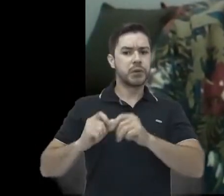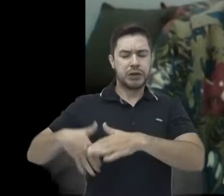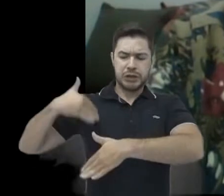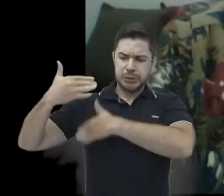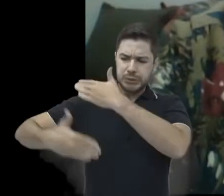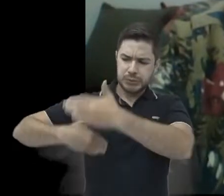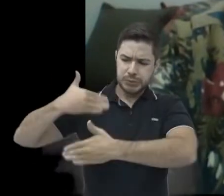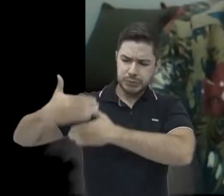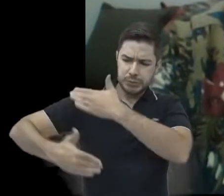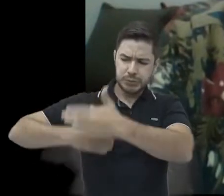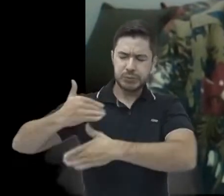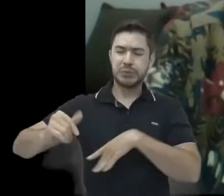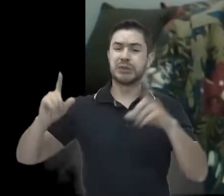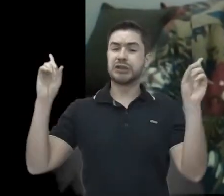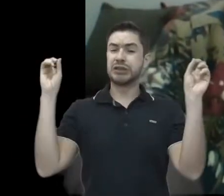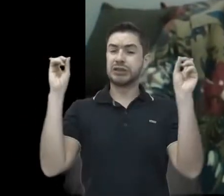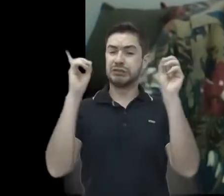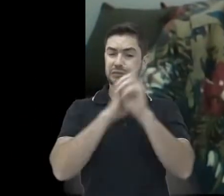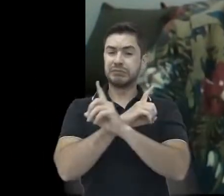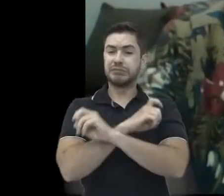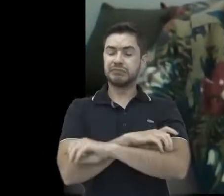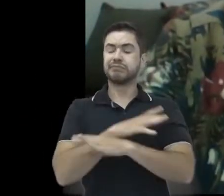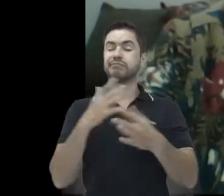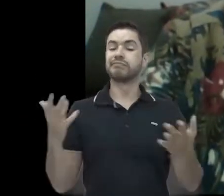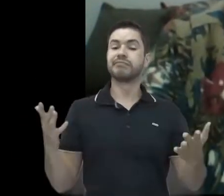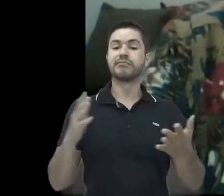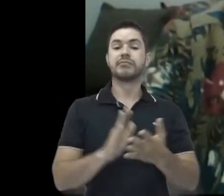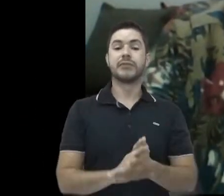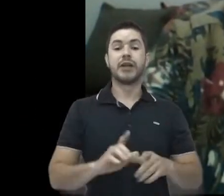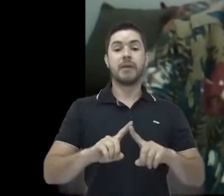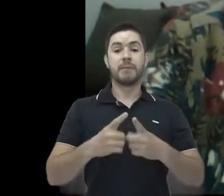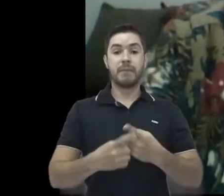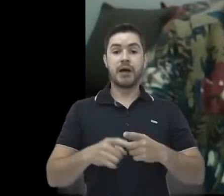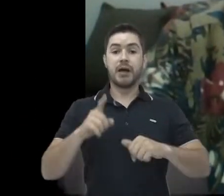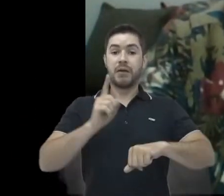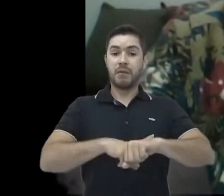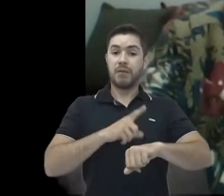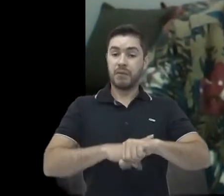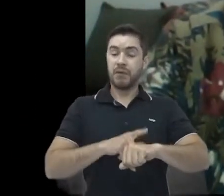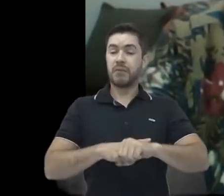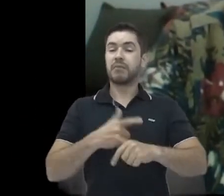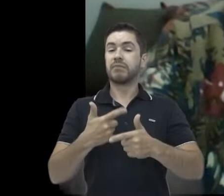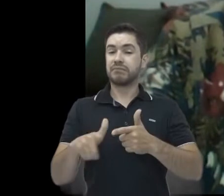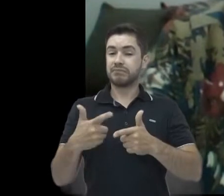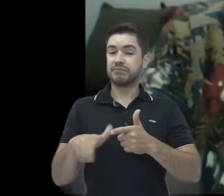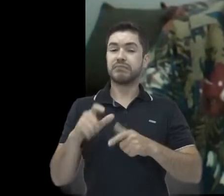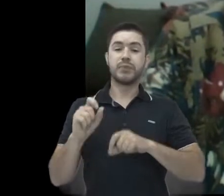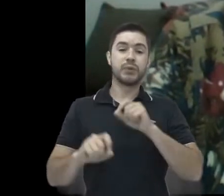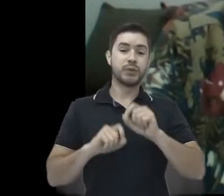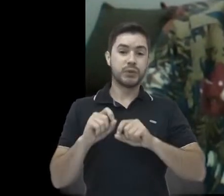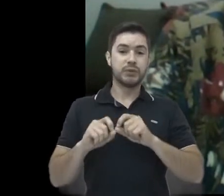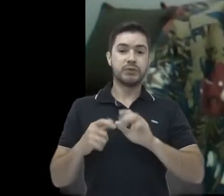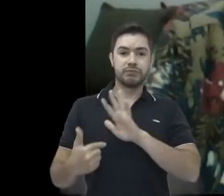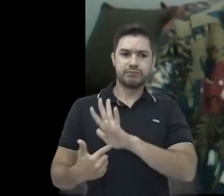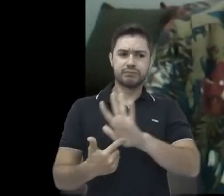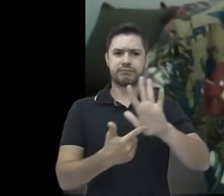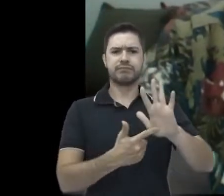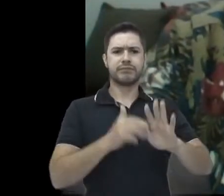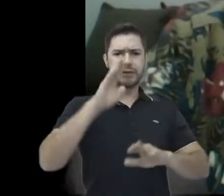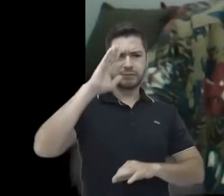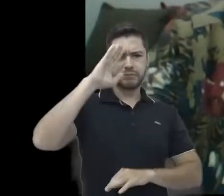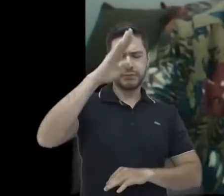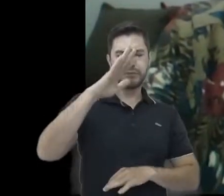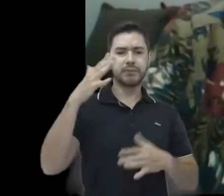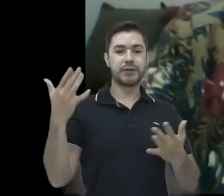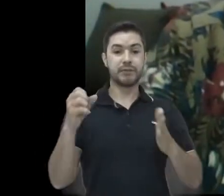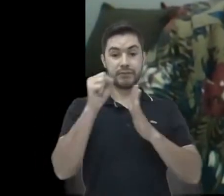uma competição difícil. E essa, de certa forma, é a crise da imagem única e o apogeu da reprodução em massa. No